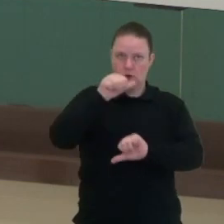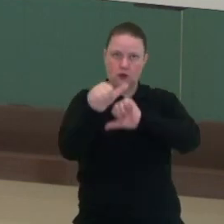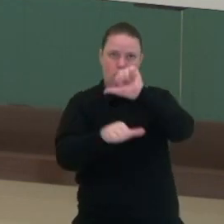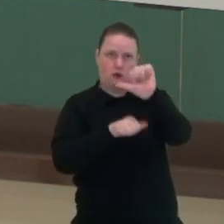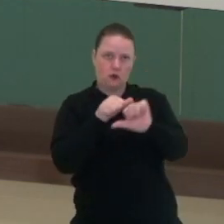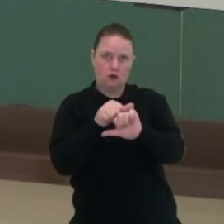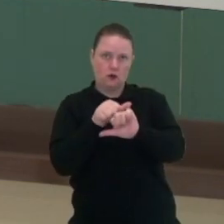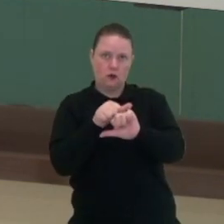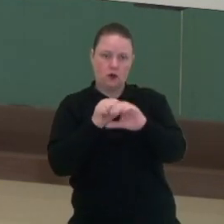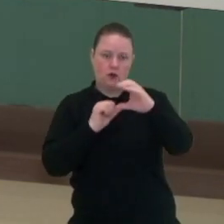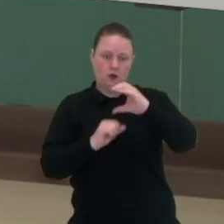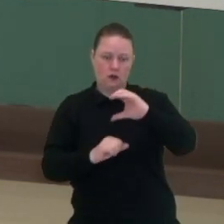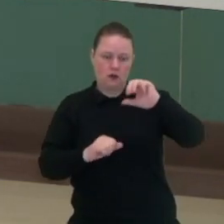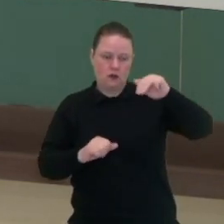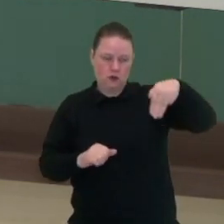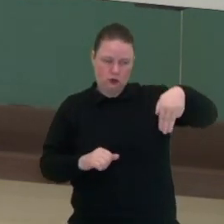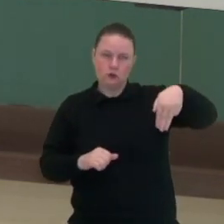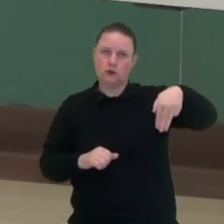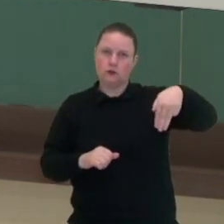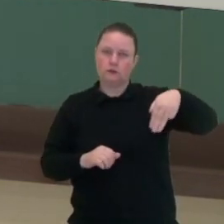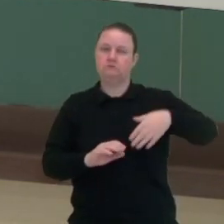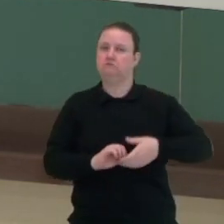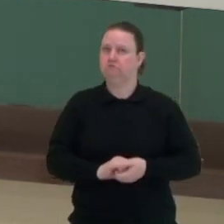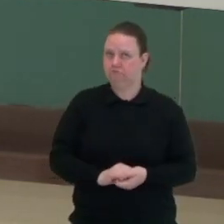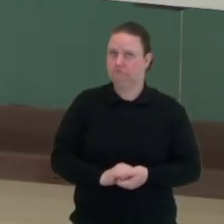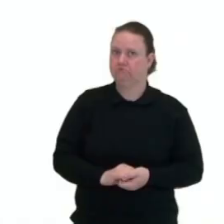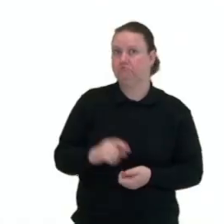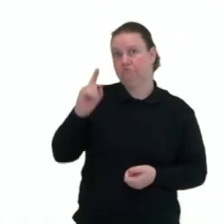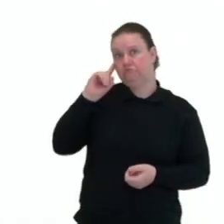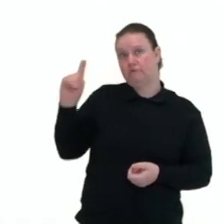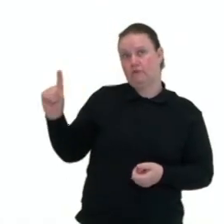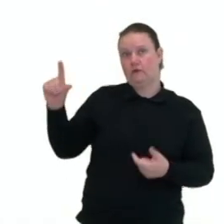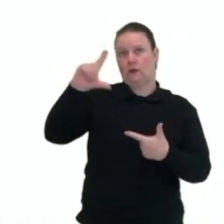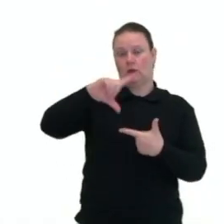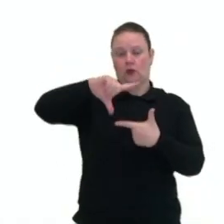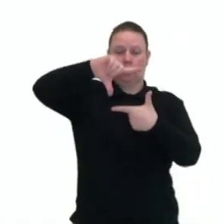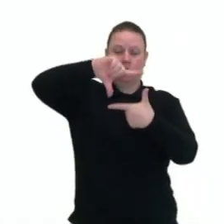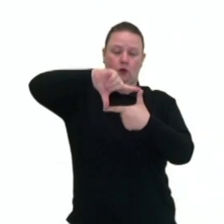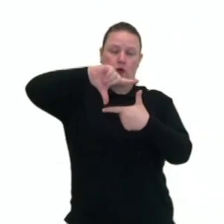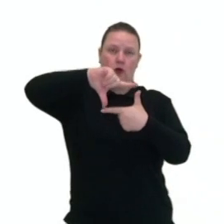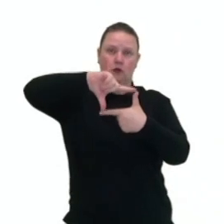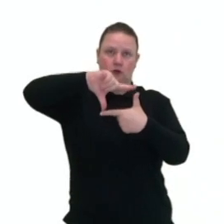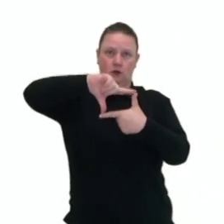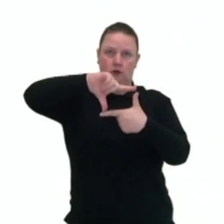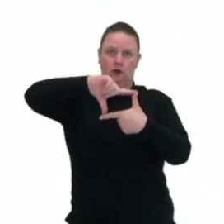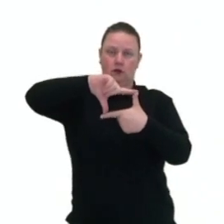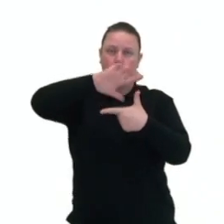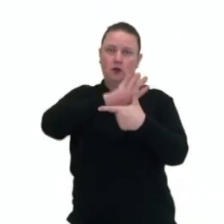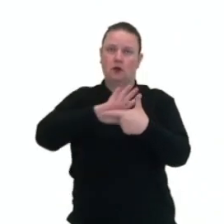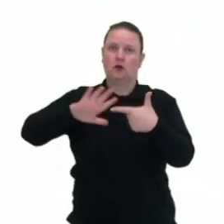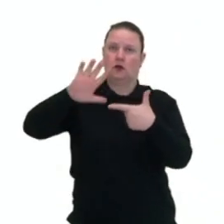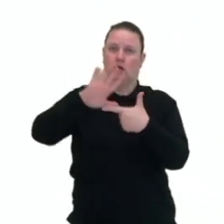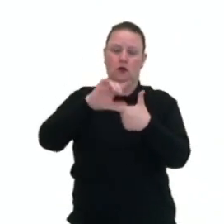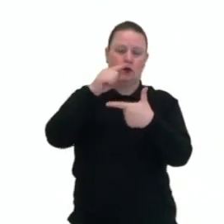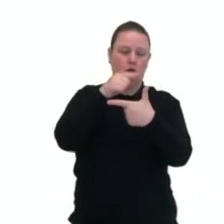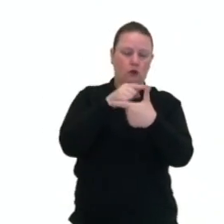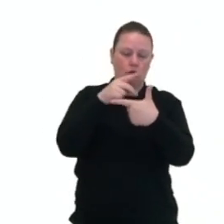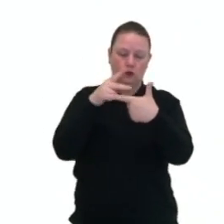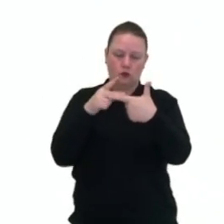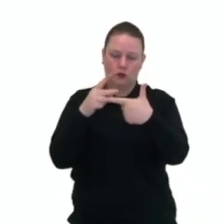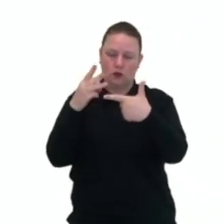vamos lembrar? Veja, o retângulo ele é um quadrilátero, ou seja, uma figura que tem 4